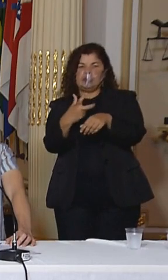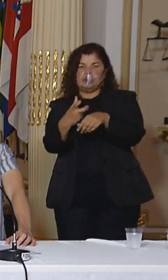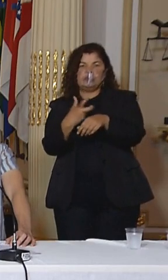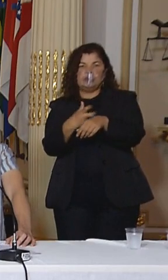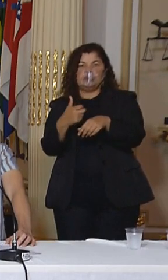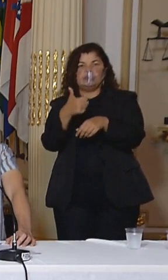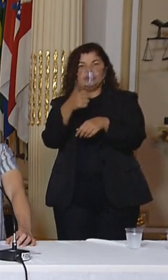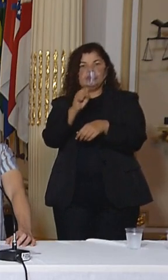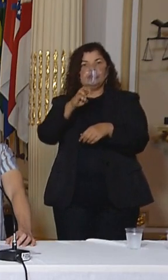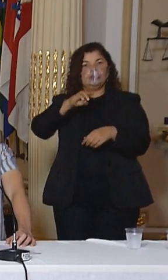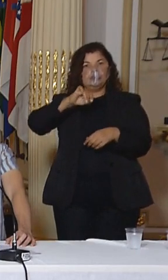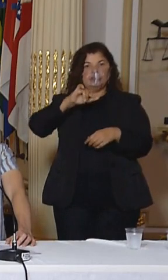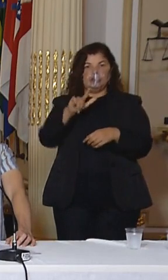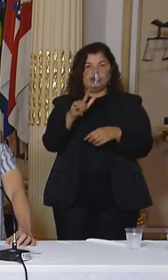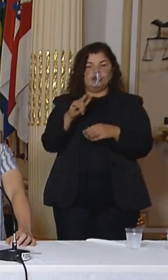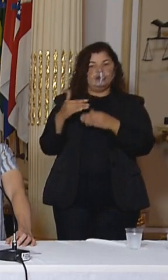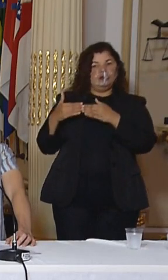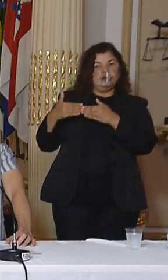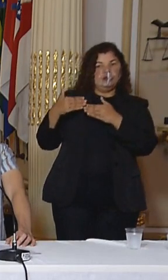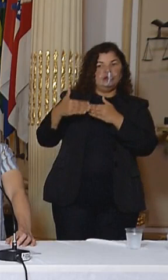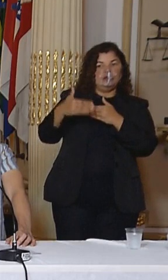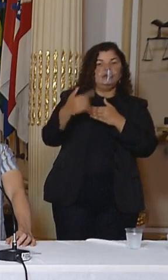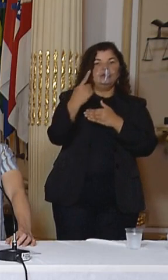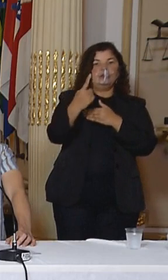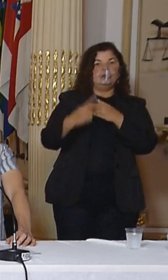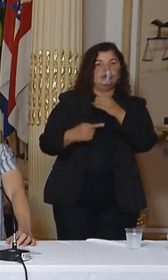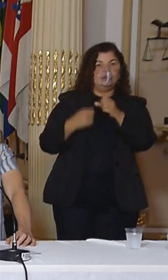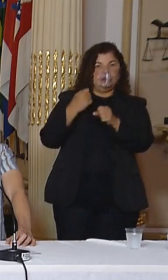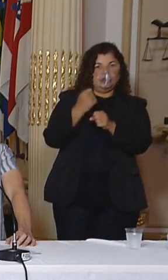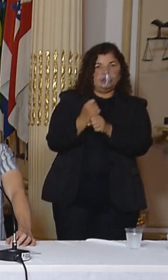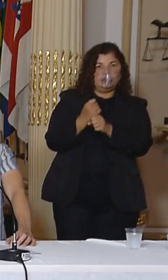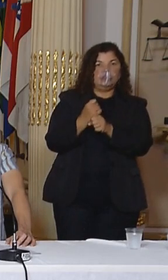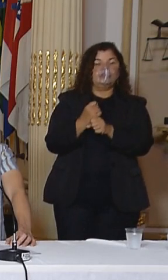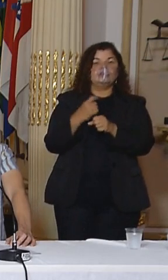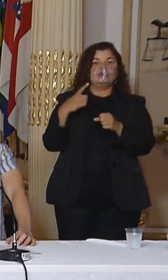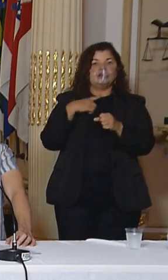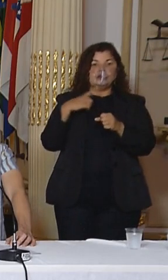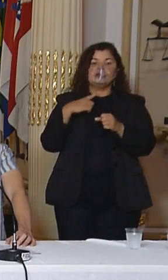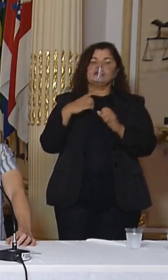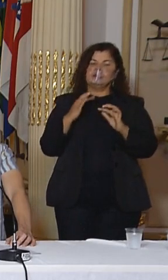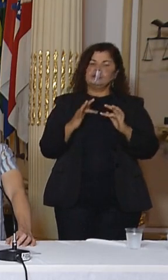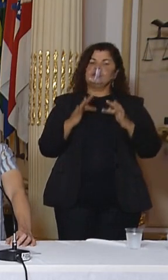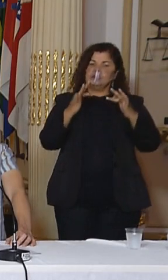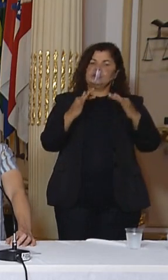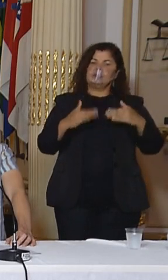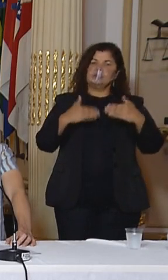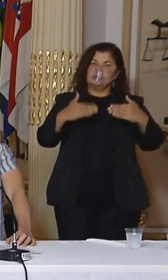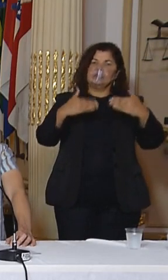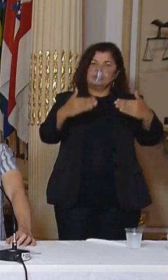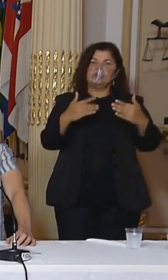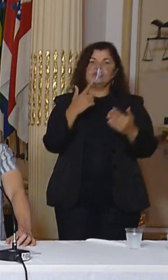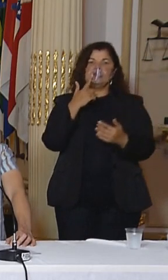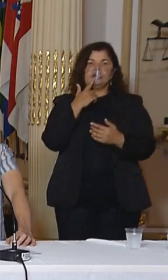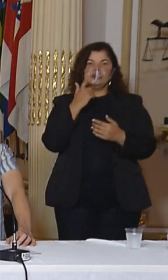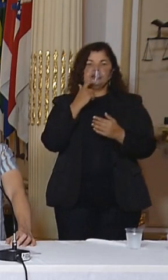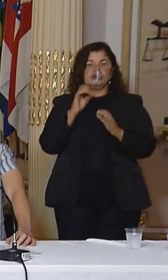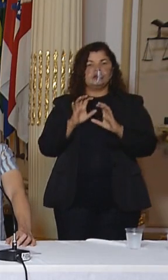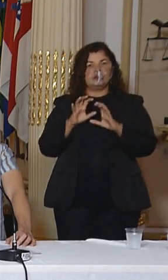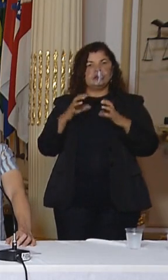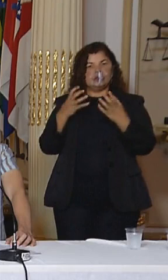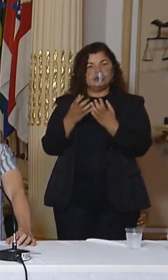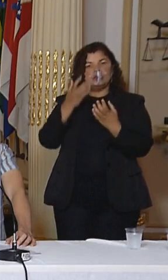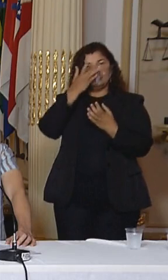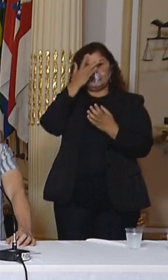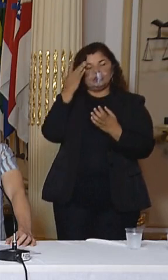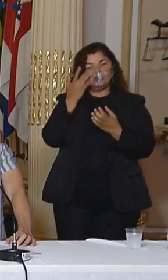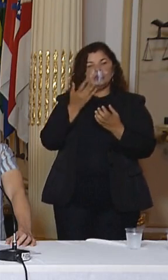nesse período de um ano. É um estudo retrospectivo e prospectivo, né, com o sangue desse conjunto de